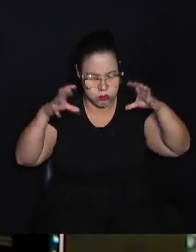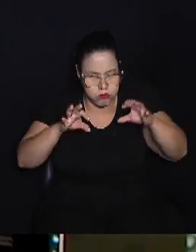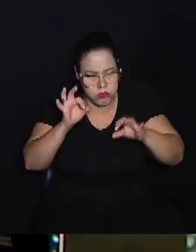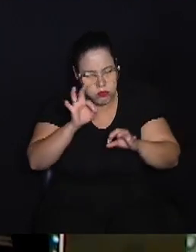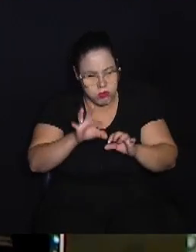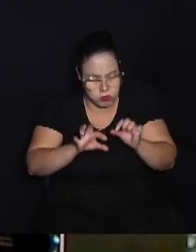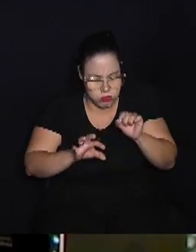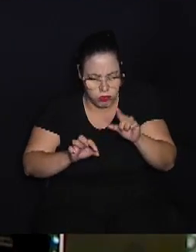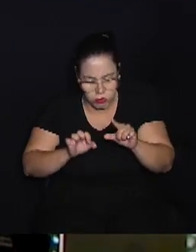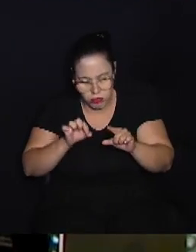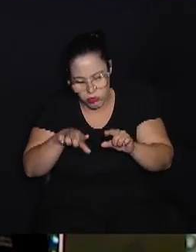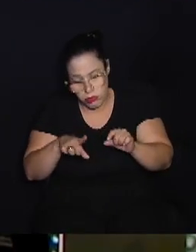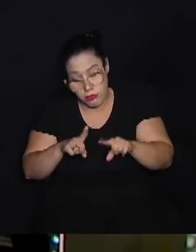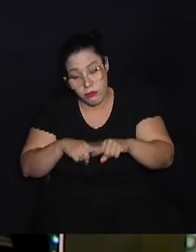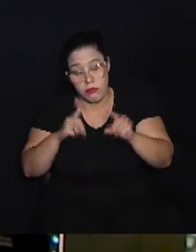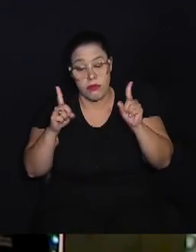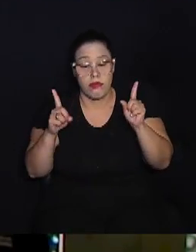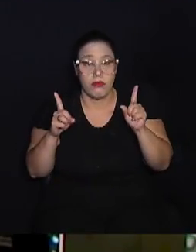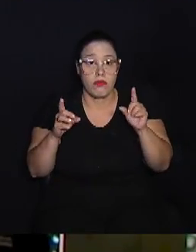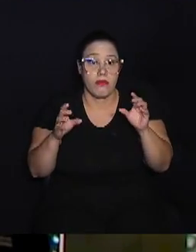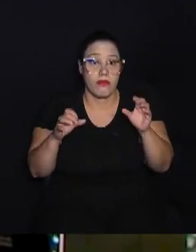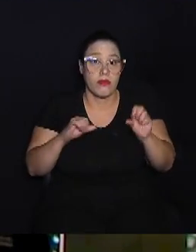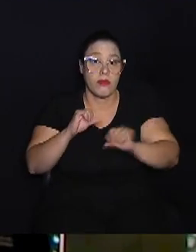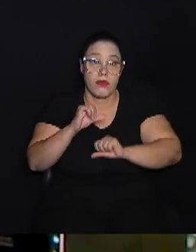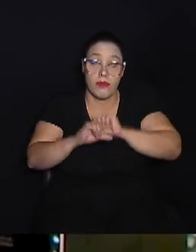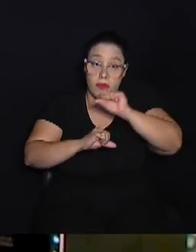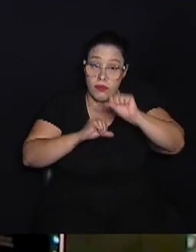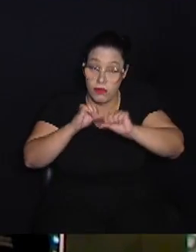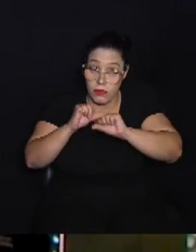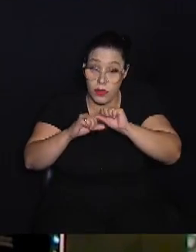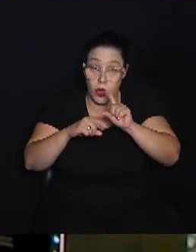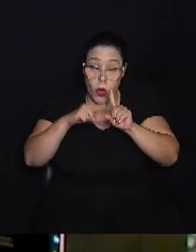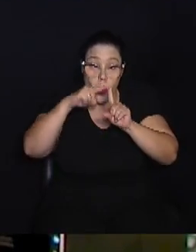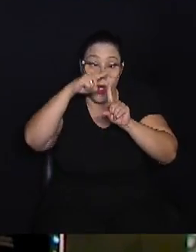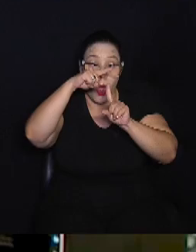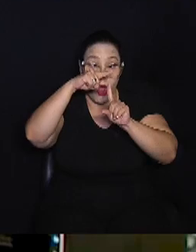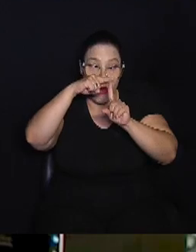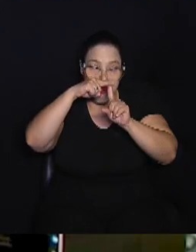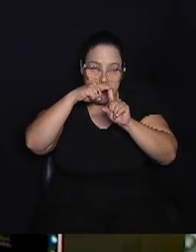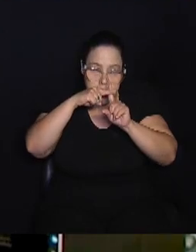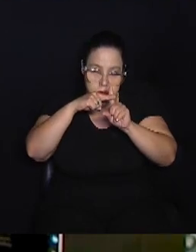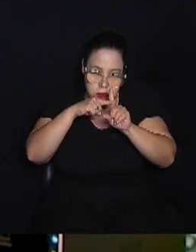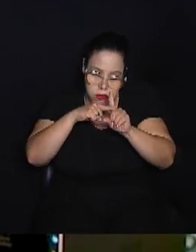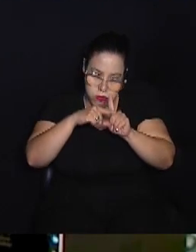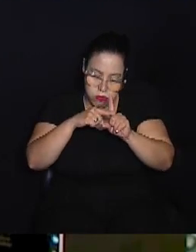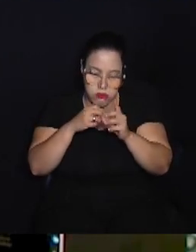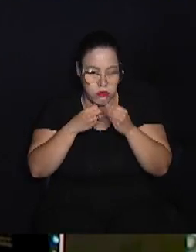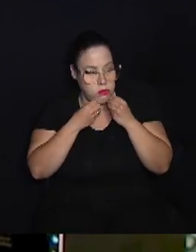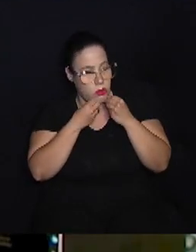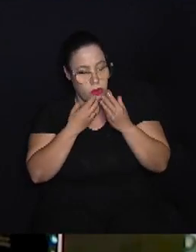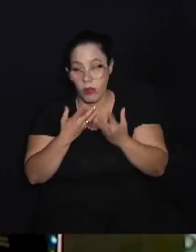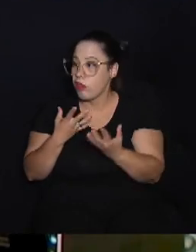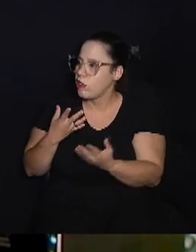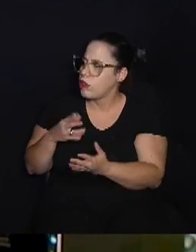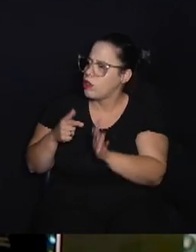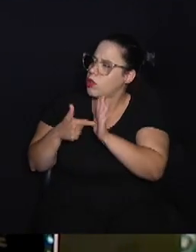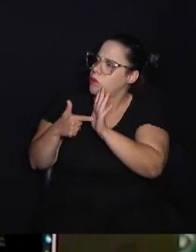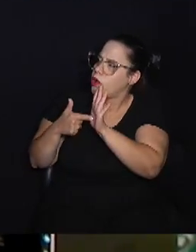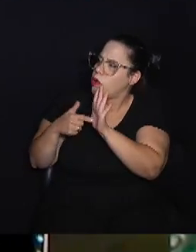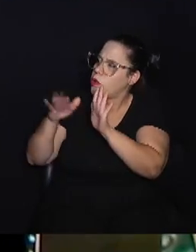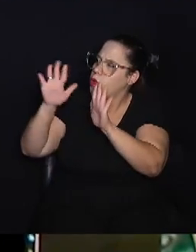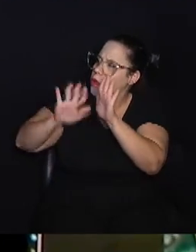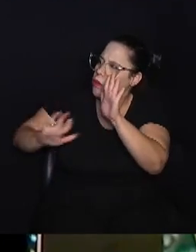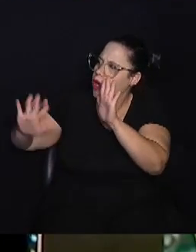e de baixo volume, mas traz uma mudança com relação ao declínio das temperaturas. Bom, dá inclusive para você mostrar no mapa